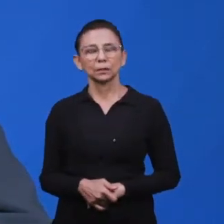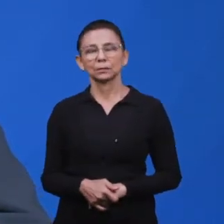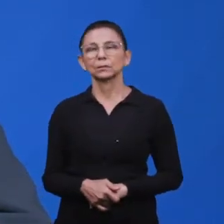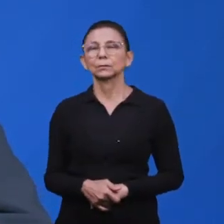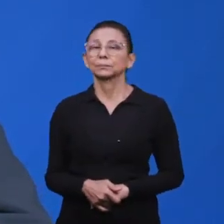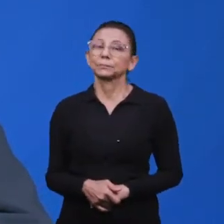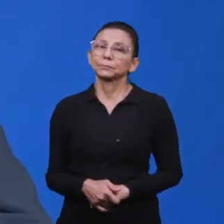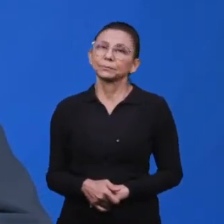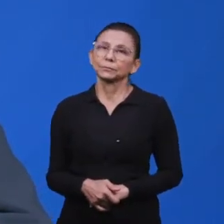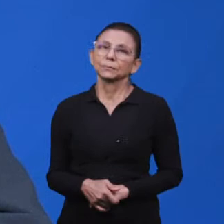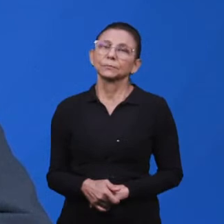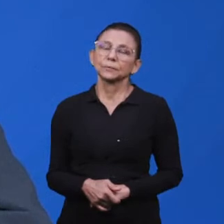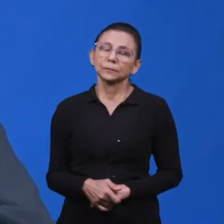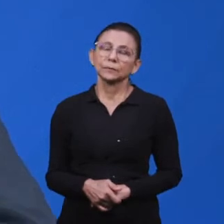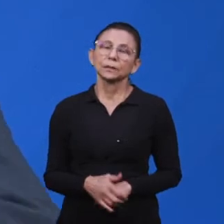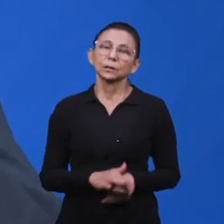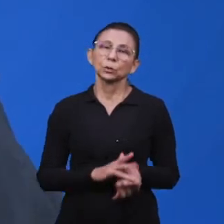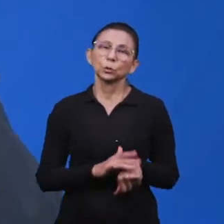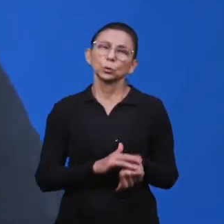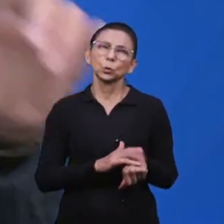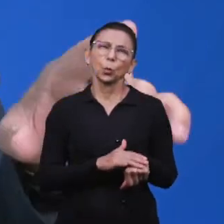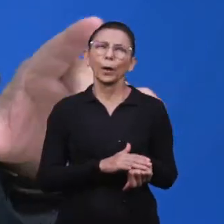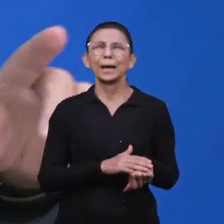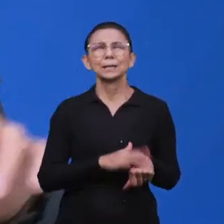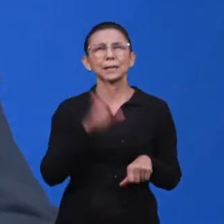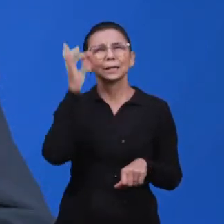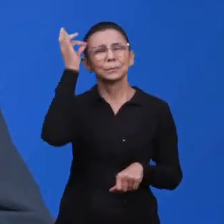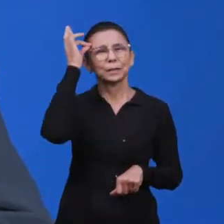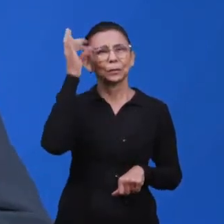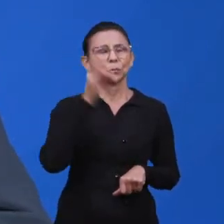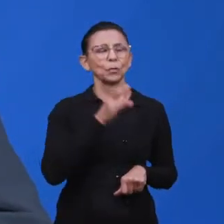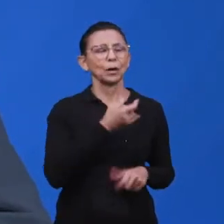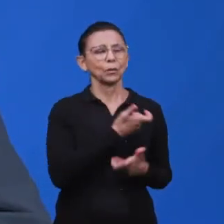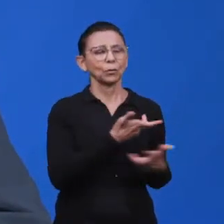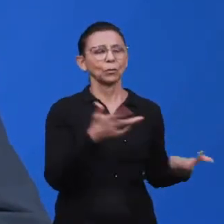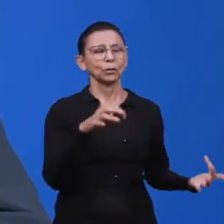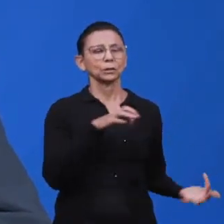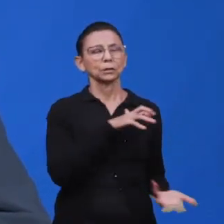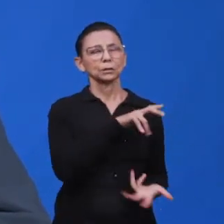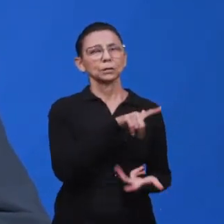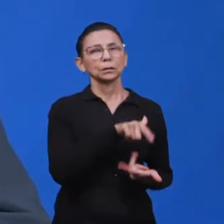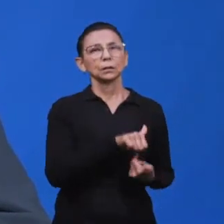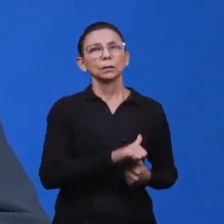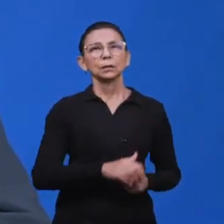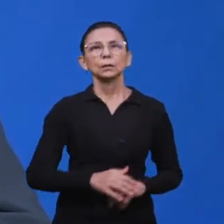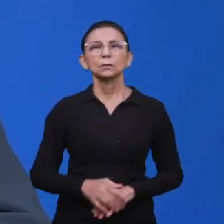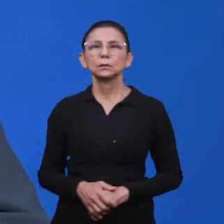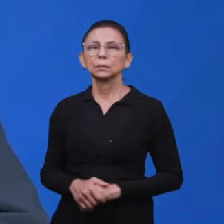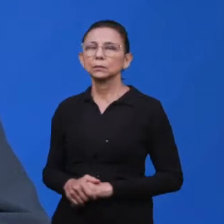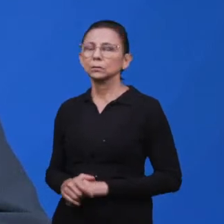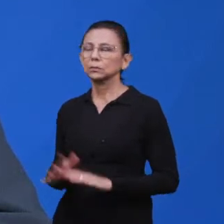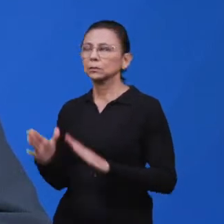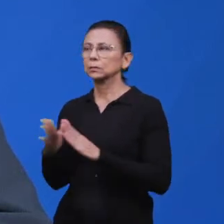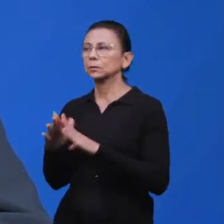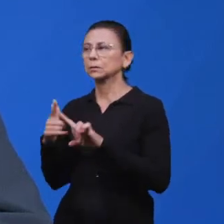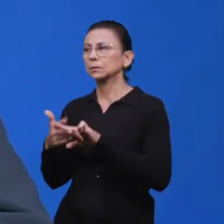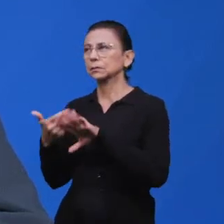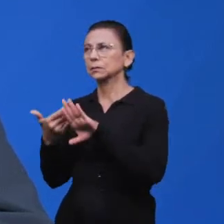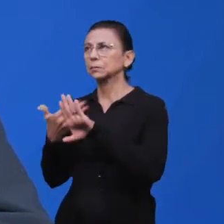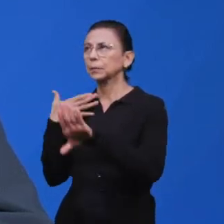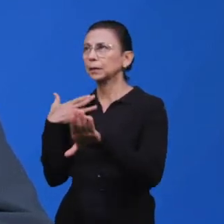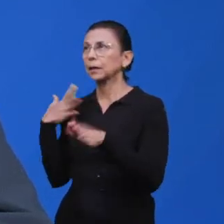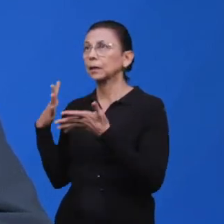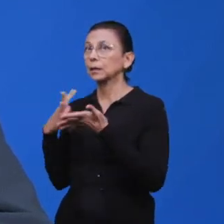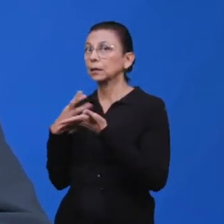serão arrebatados, porque estarão doentes com a doença aqui deste mundo, mas uma igreja santa, uma igreja sã espiritualmente,